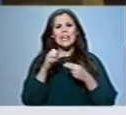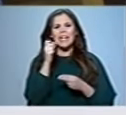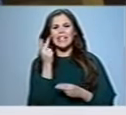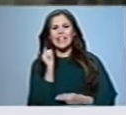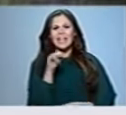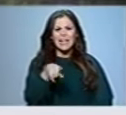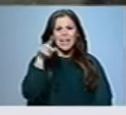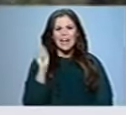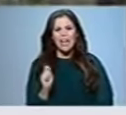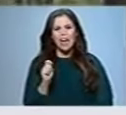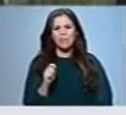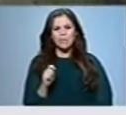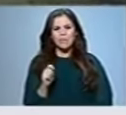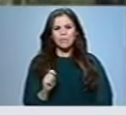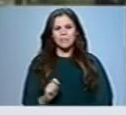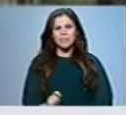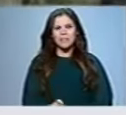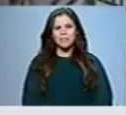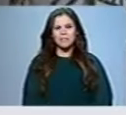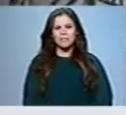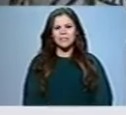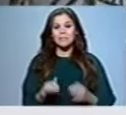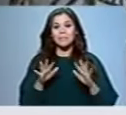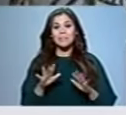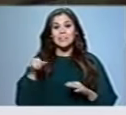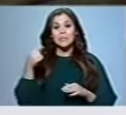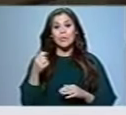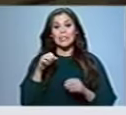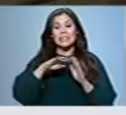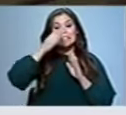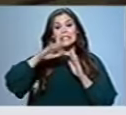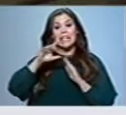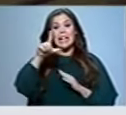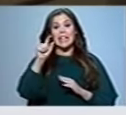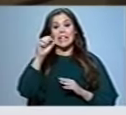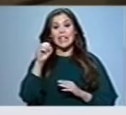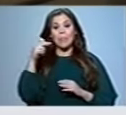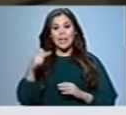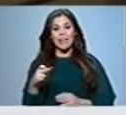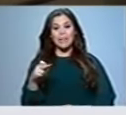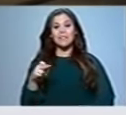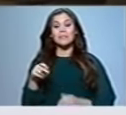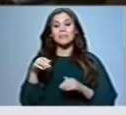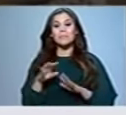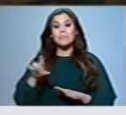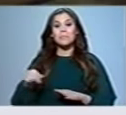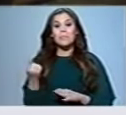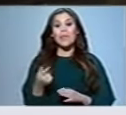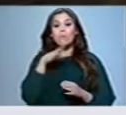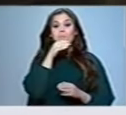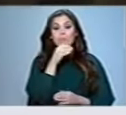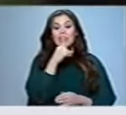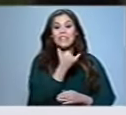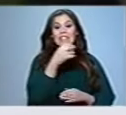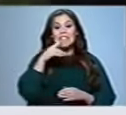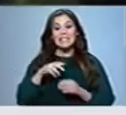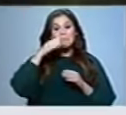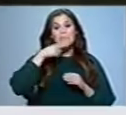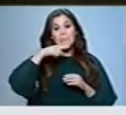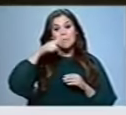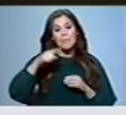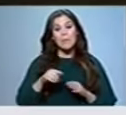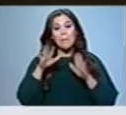com carreiros pelo meio da selva. Fui detido na Serra Leoa por polícias todos bêbados à meia-noite. Fui parado pela polícia 23 vezes na Nigéria, confundido